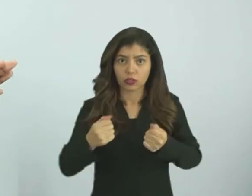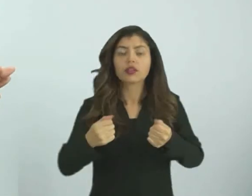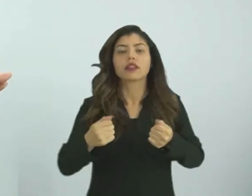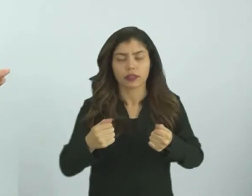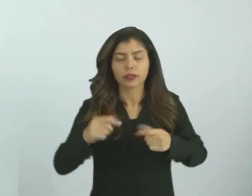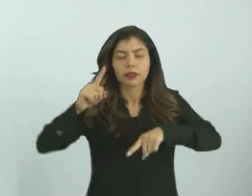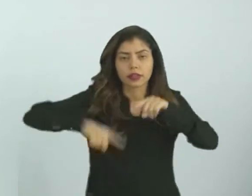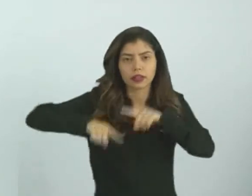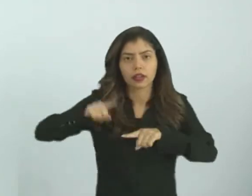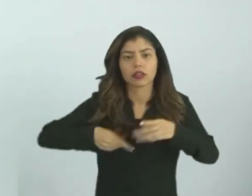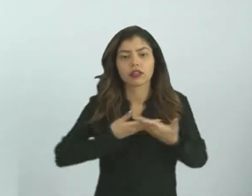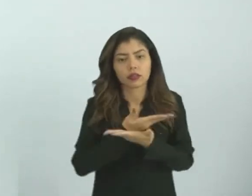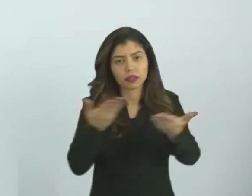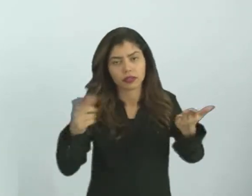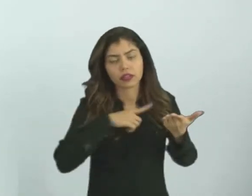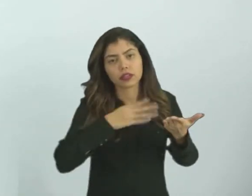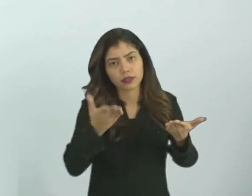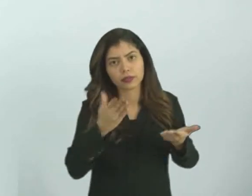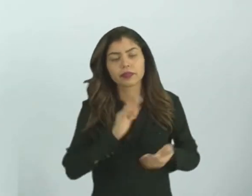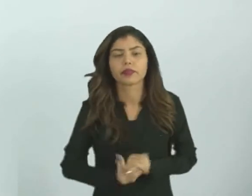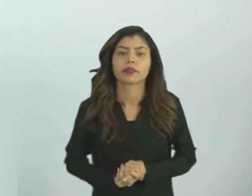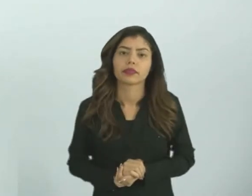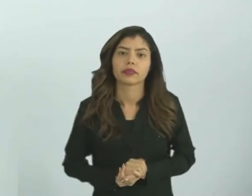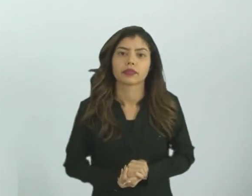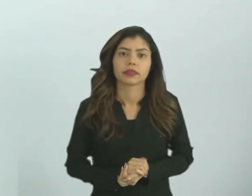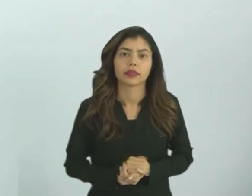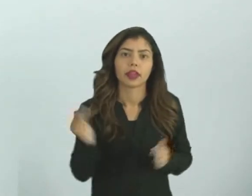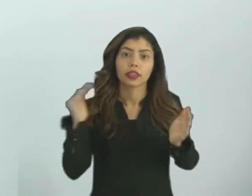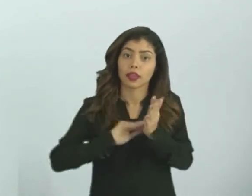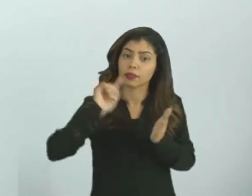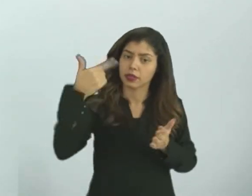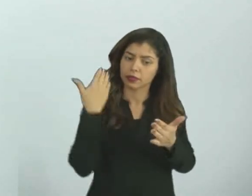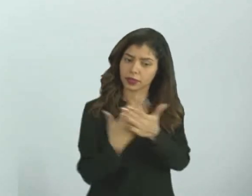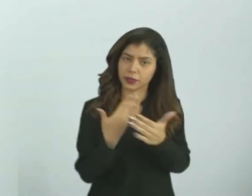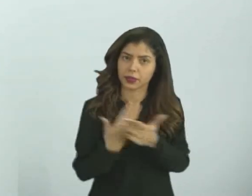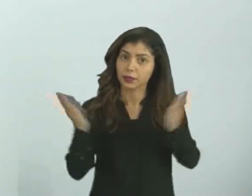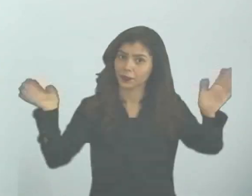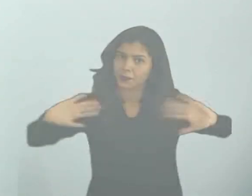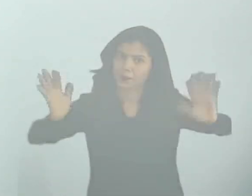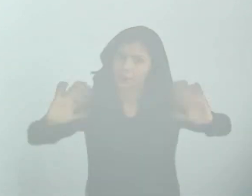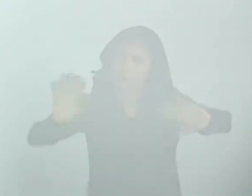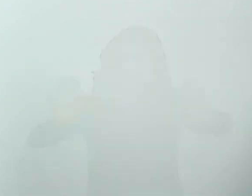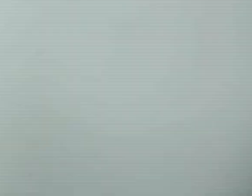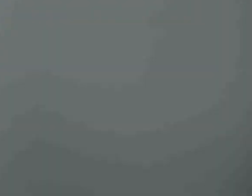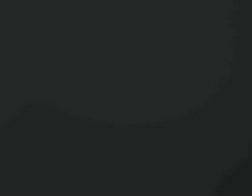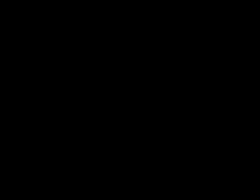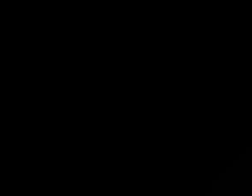todos os materiais que a gente disponibiliza para vocês. Até a próxima aula. Tchau, tchau!